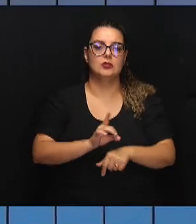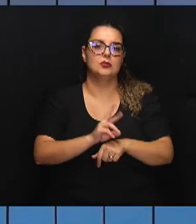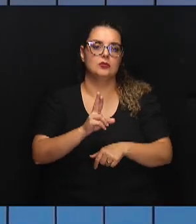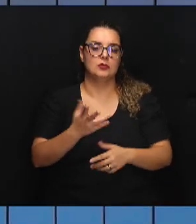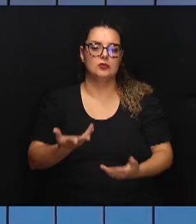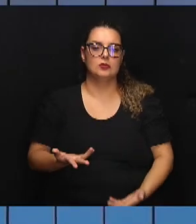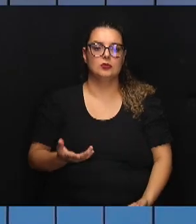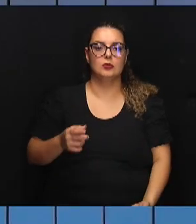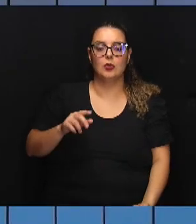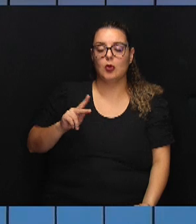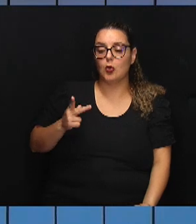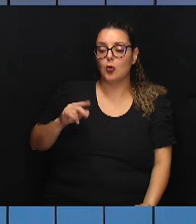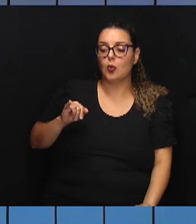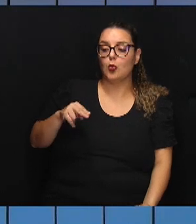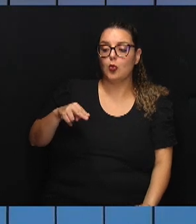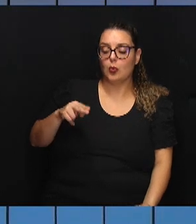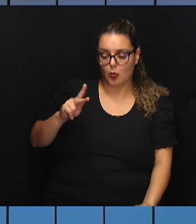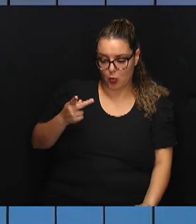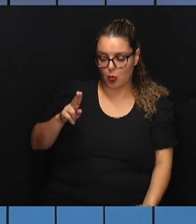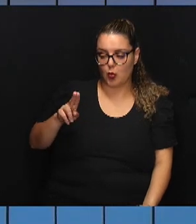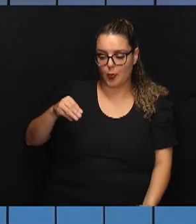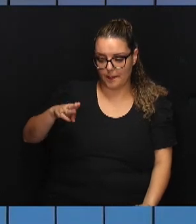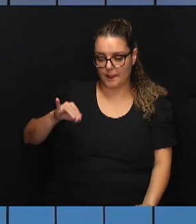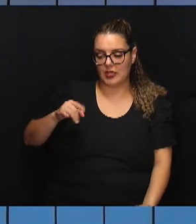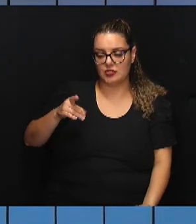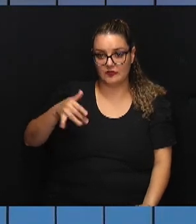os umidificadores de ar, eles são boas